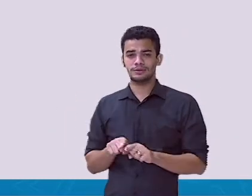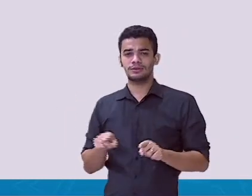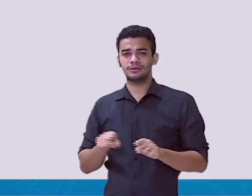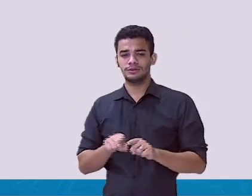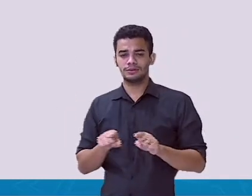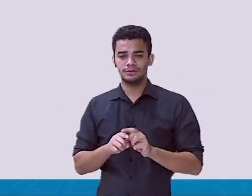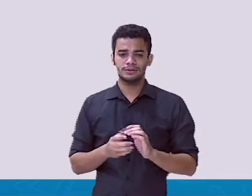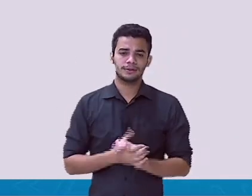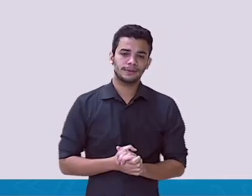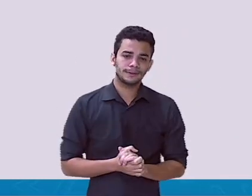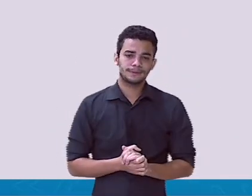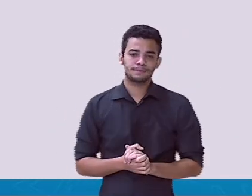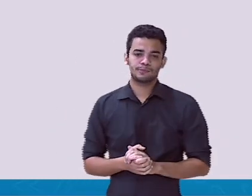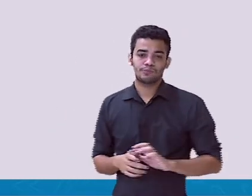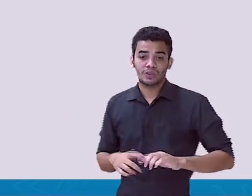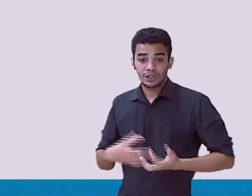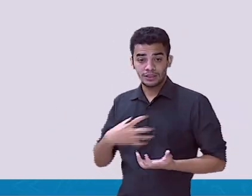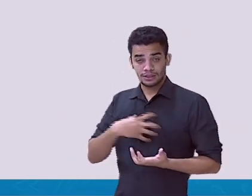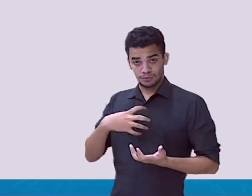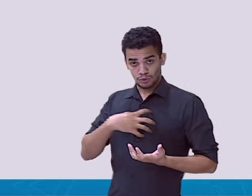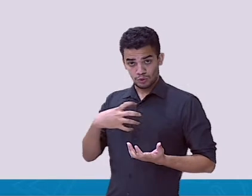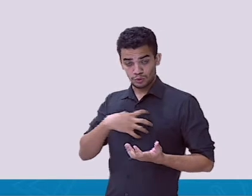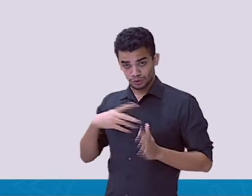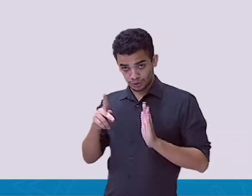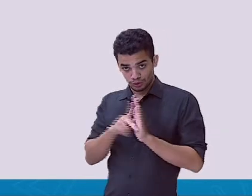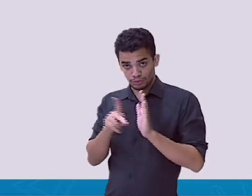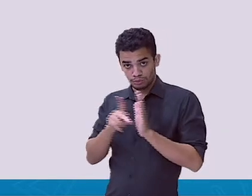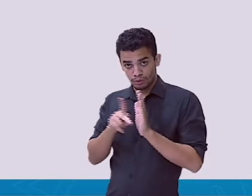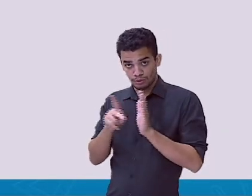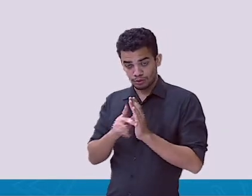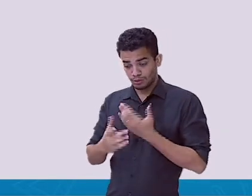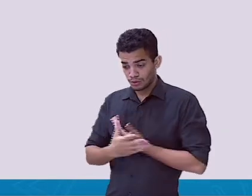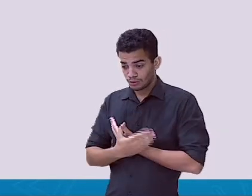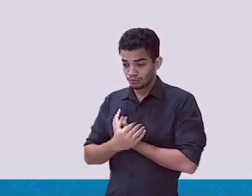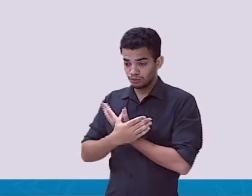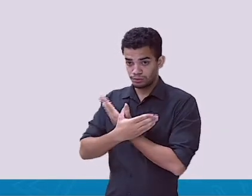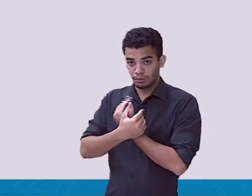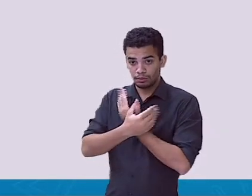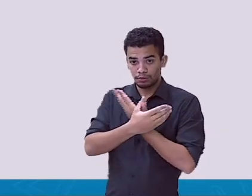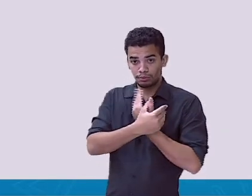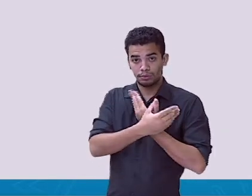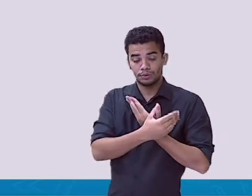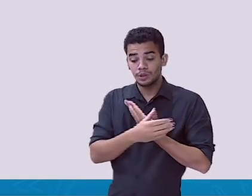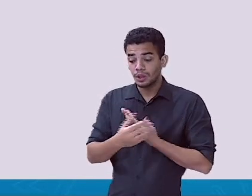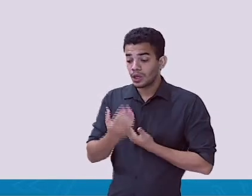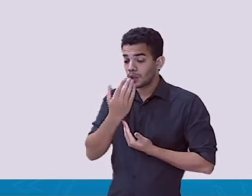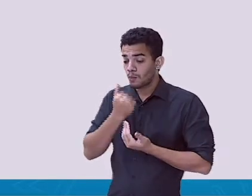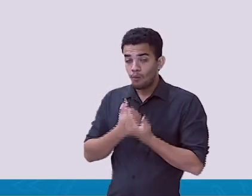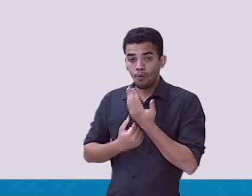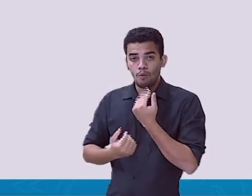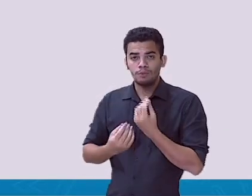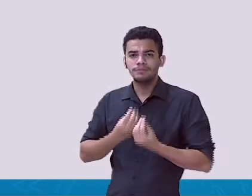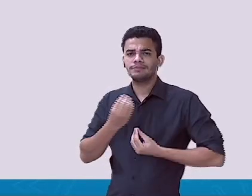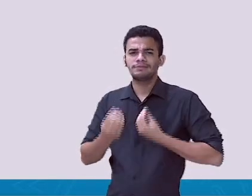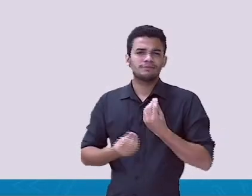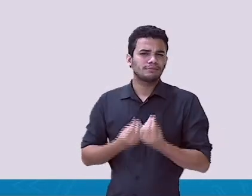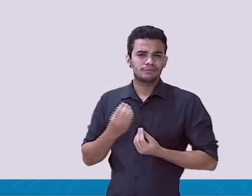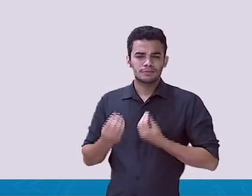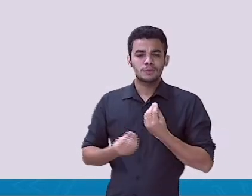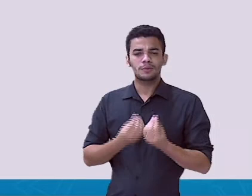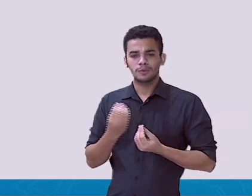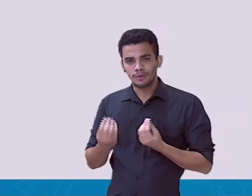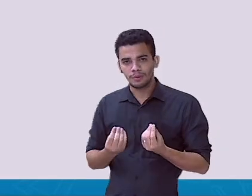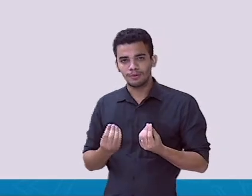Ele tem um aparelho bucal que auxilia ele na busca do néctar que é encontrado nas flores, que serve de